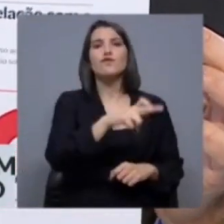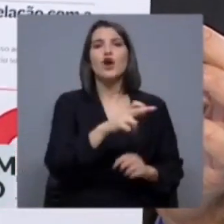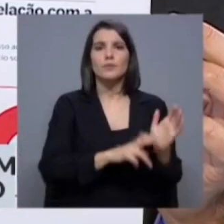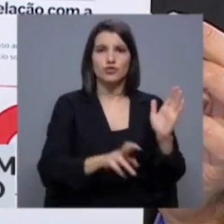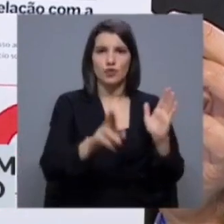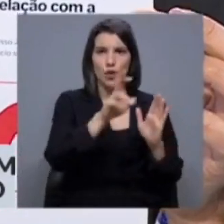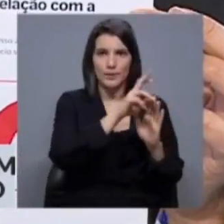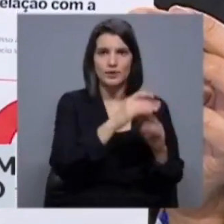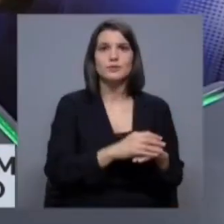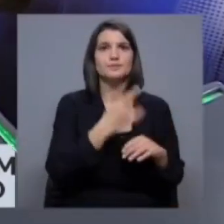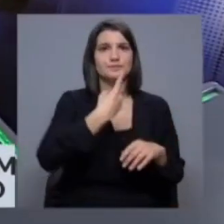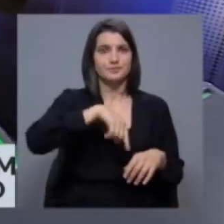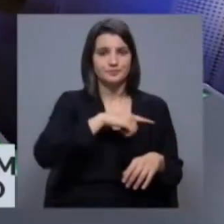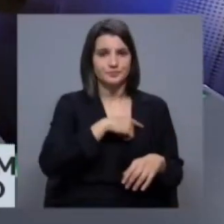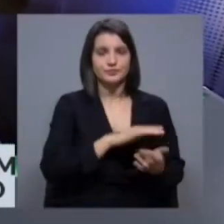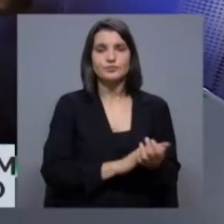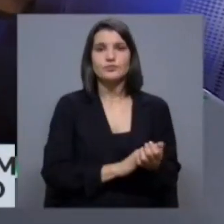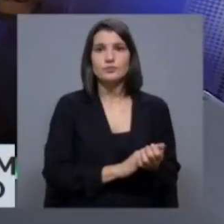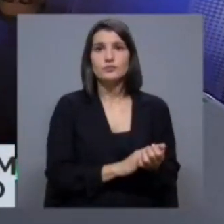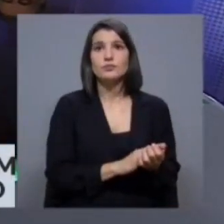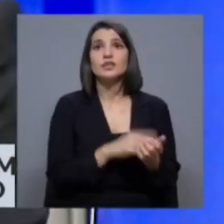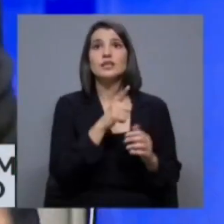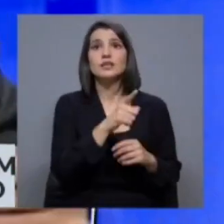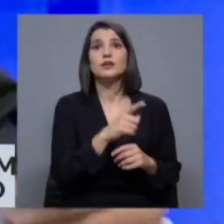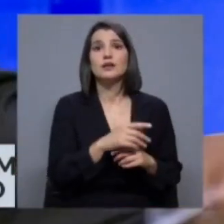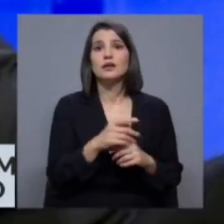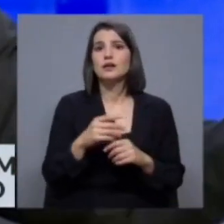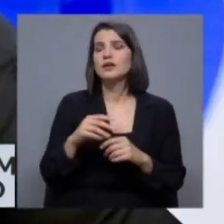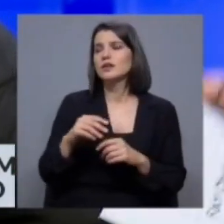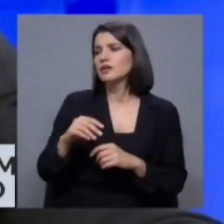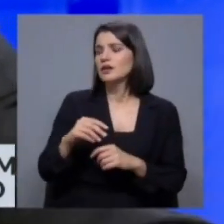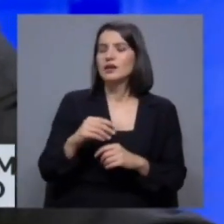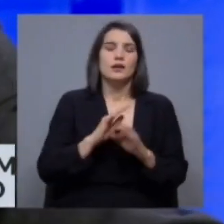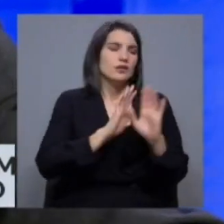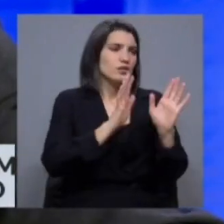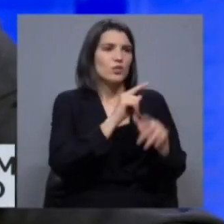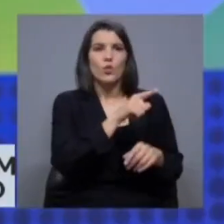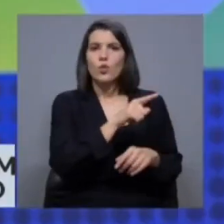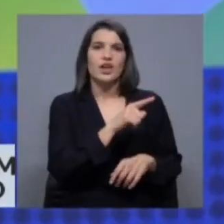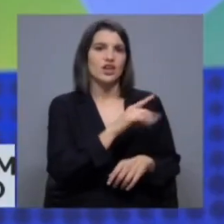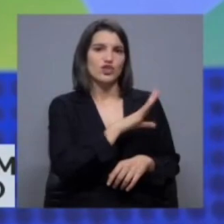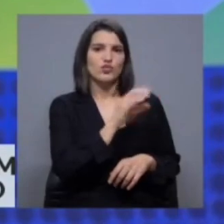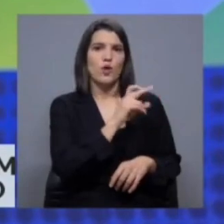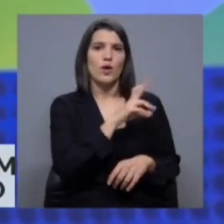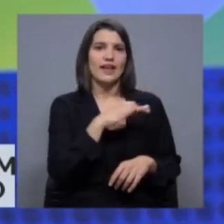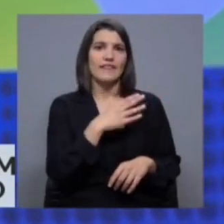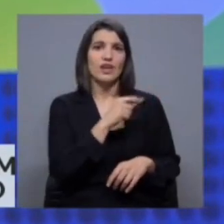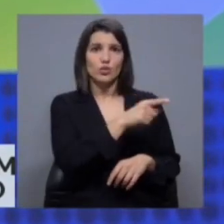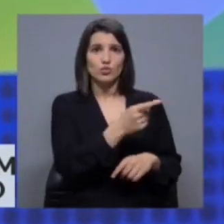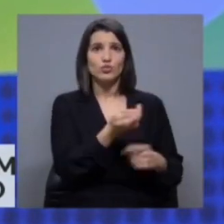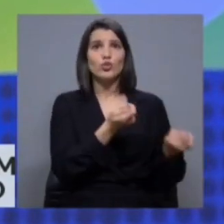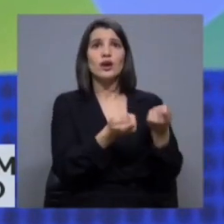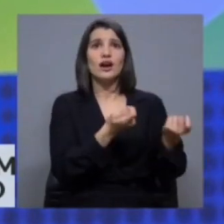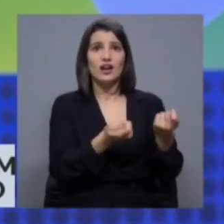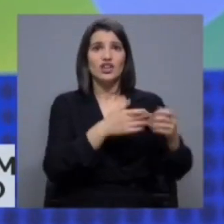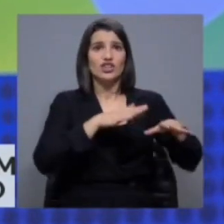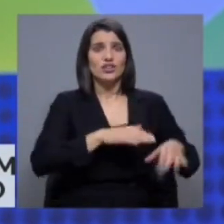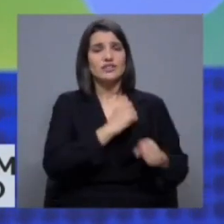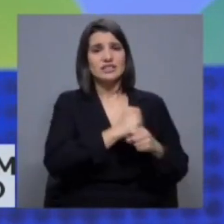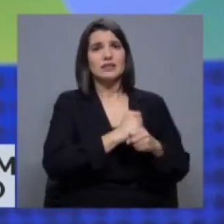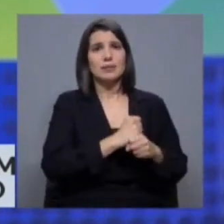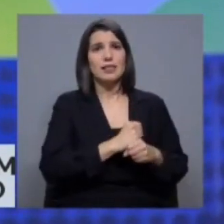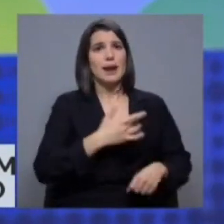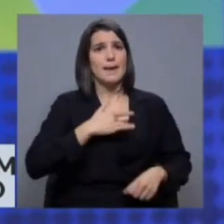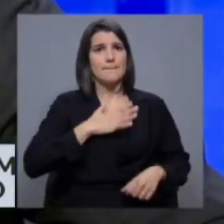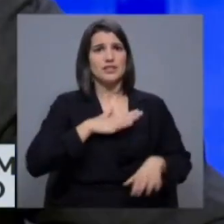criações reduzir para nós para nós subsídios para aumentar o jornal rendar é que fostes tu foste de diretor de molinho não tem soro quatro anos que eu